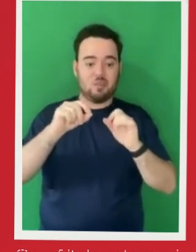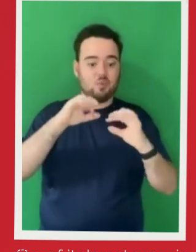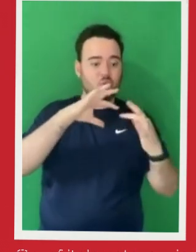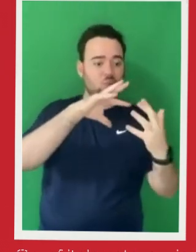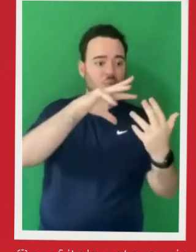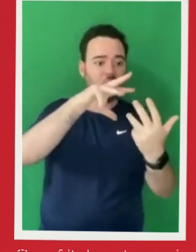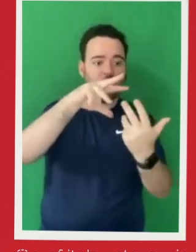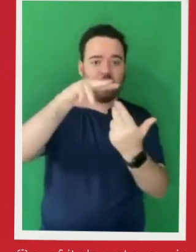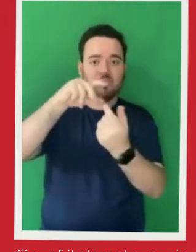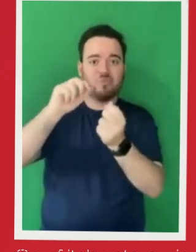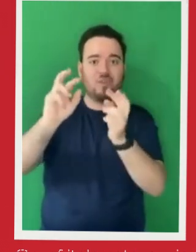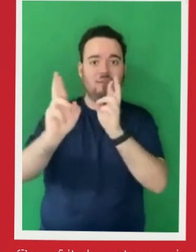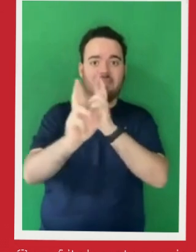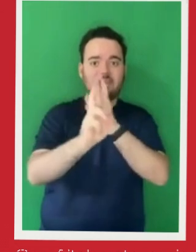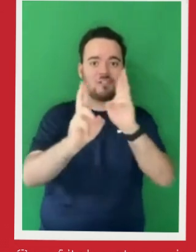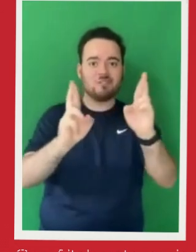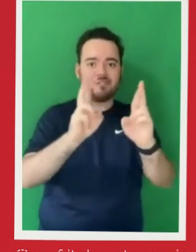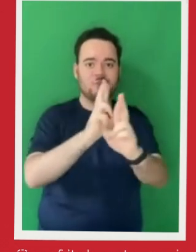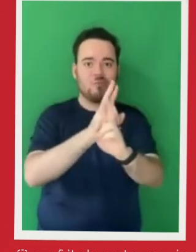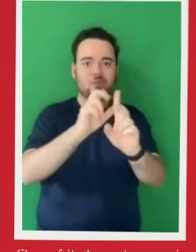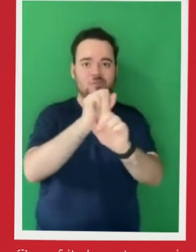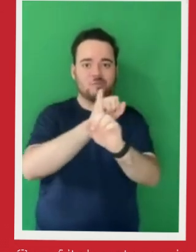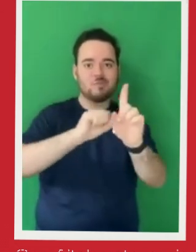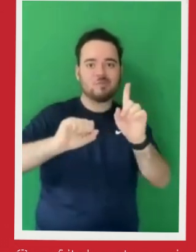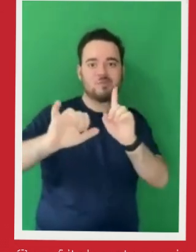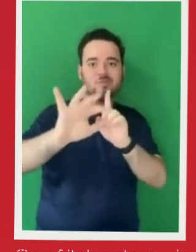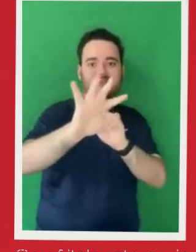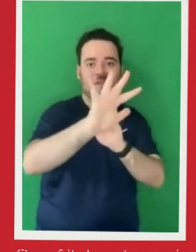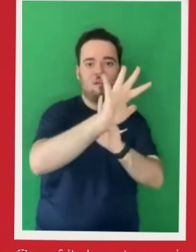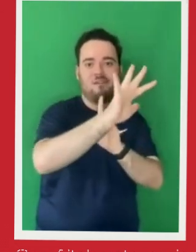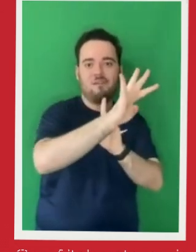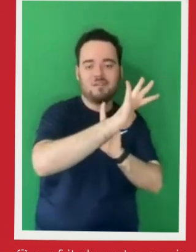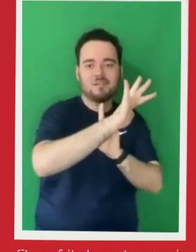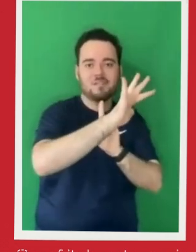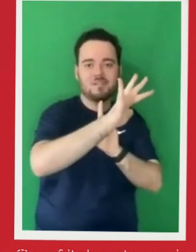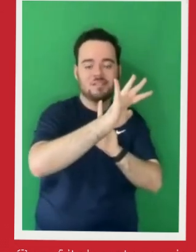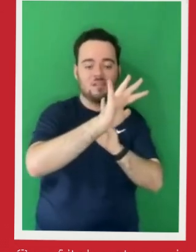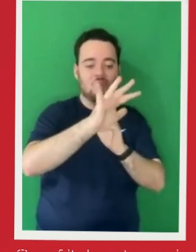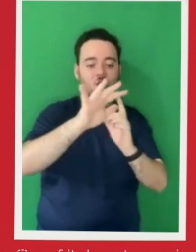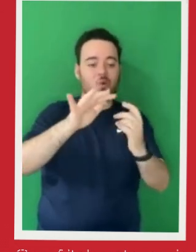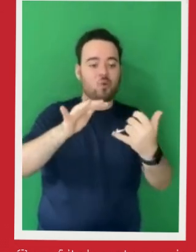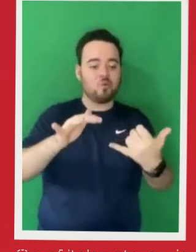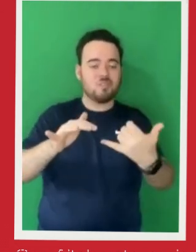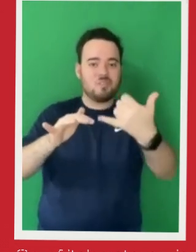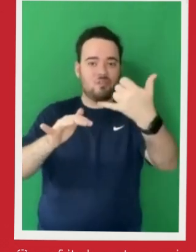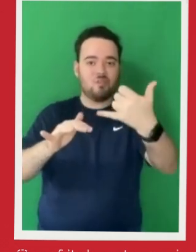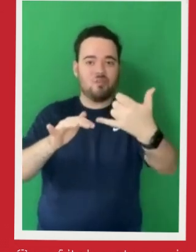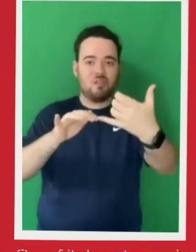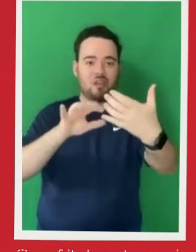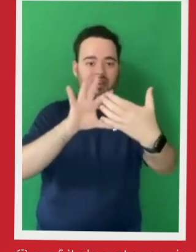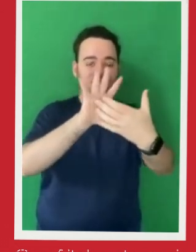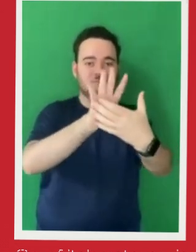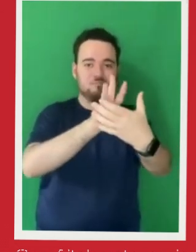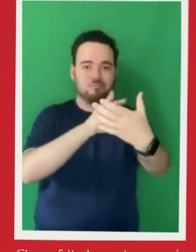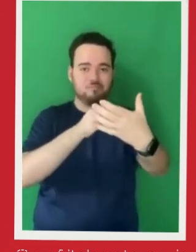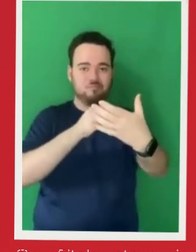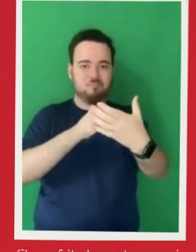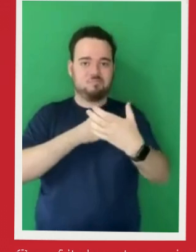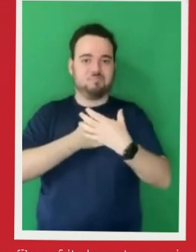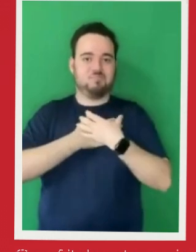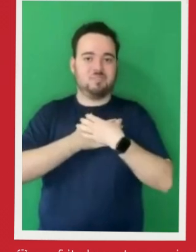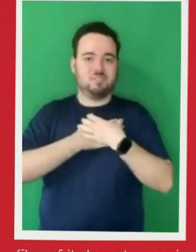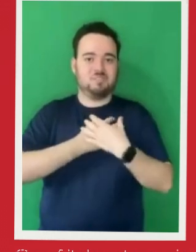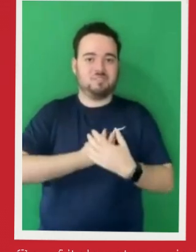de relações sociais, em que o mundo permanentemente entra pelo celular, né? Entra na nossa